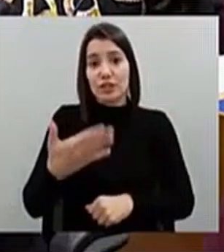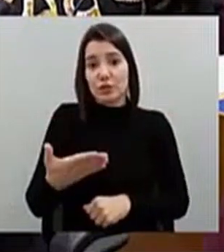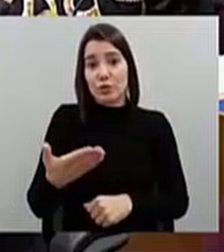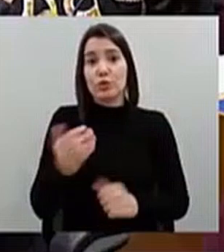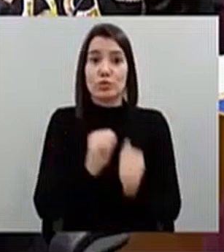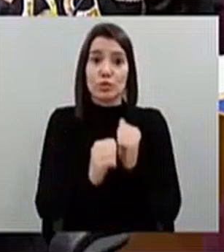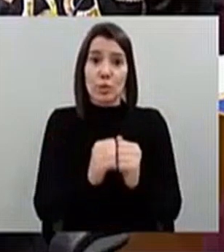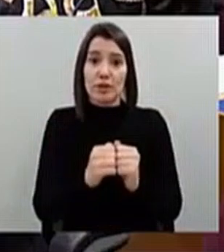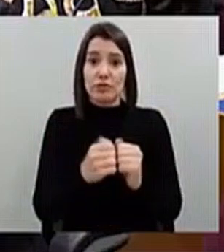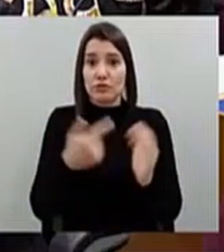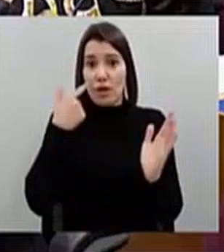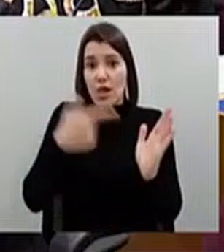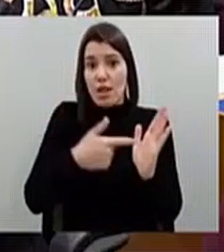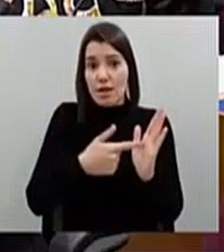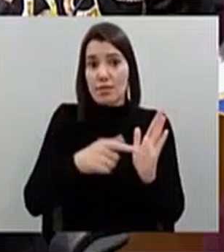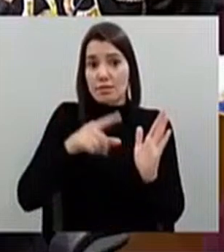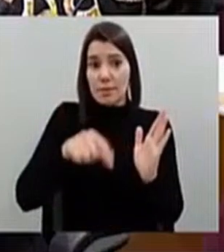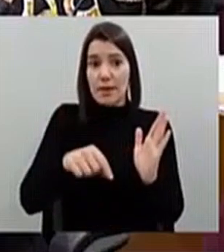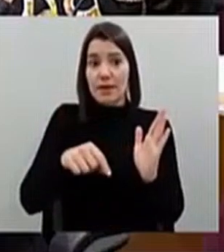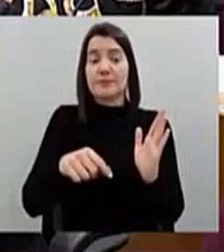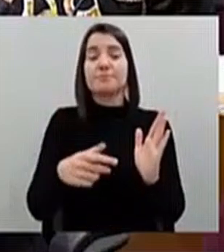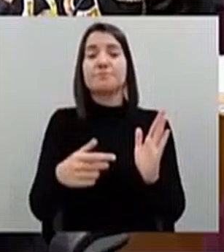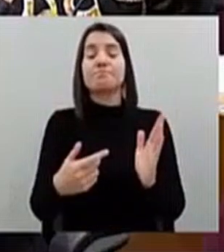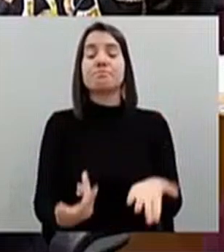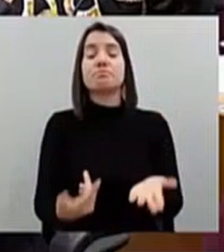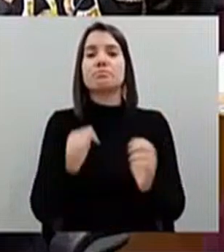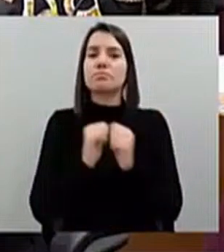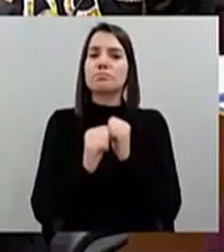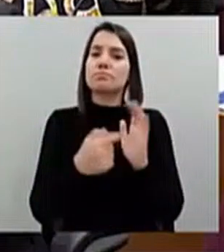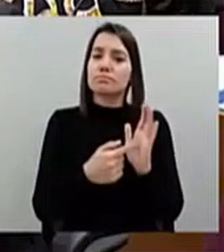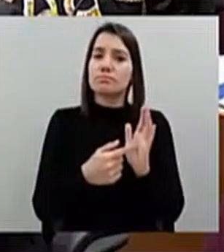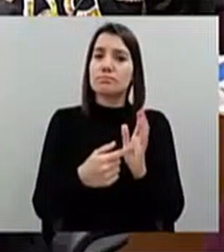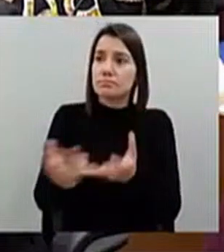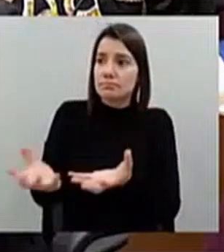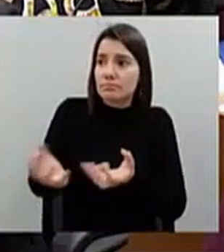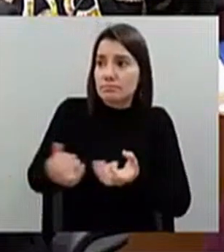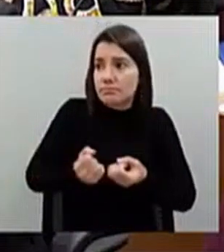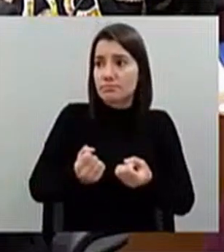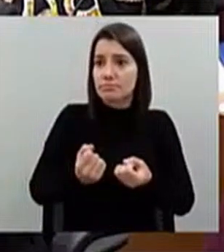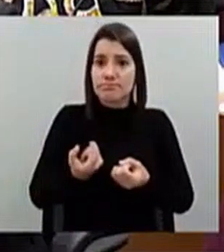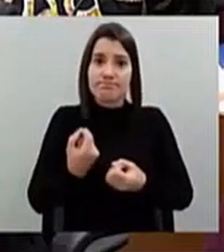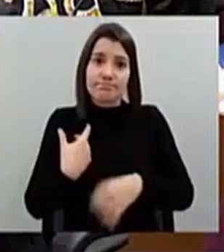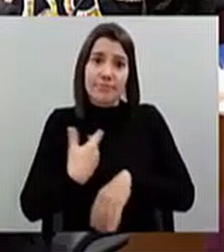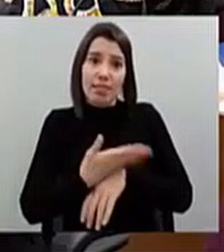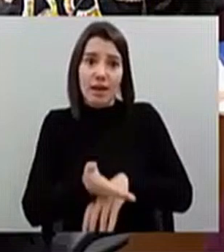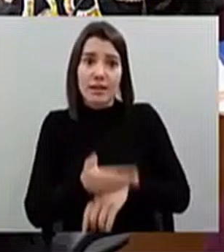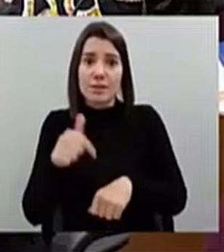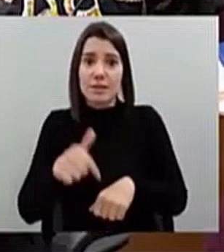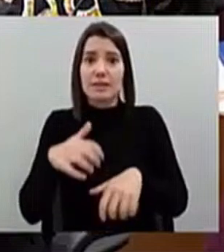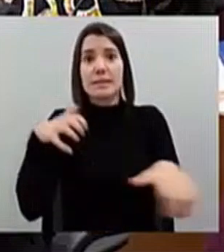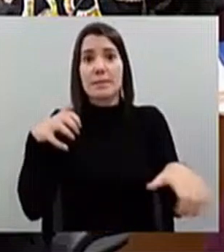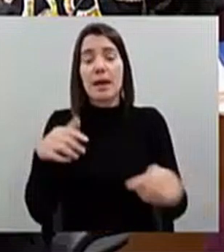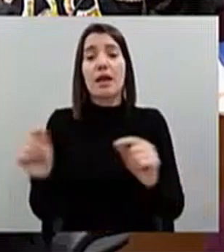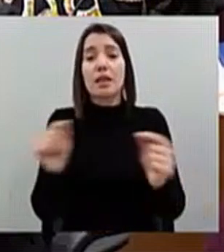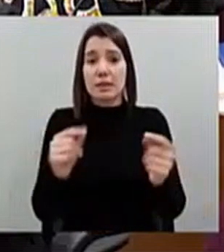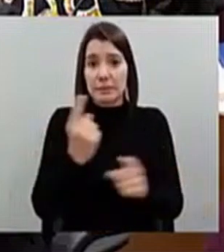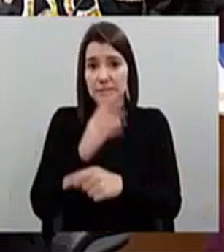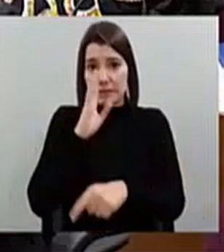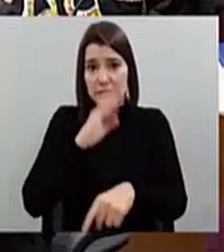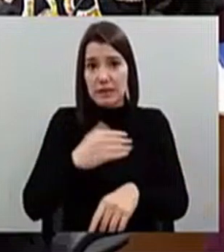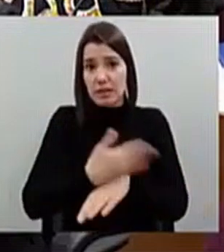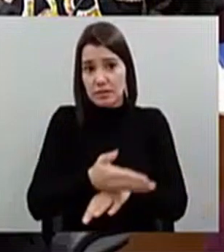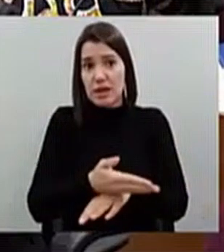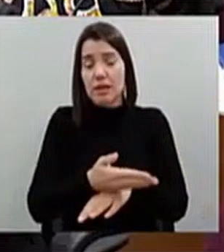apreço neste ponto de ordem de trabalhos, e um documento que também chega com algum atraso a esta Assembleia, a discussão, mesmo que atrasada, tem, ao contrário dos